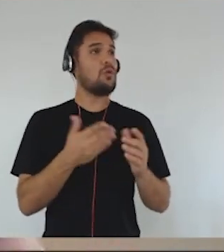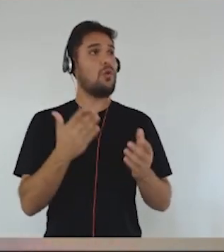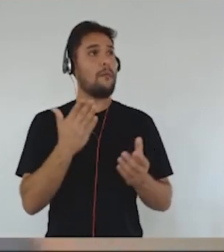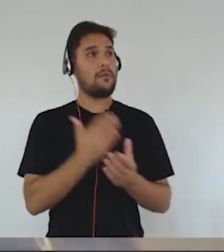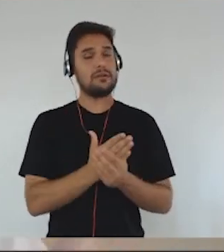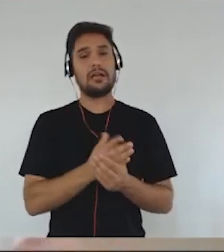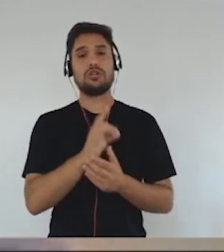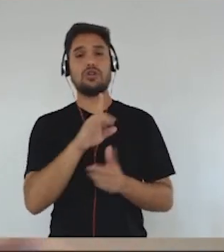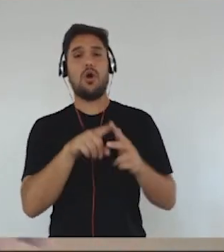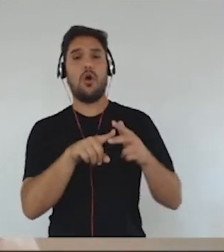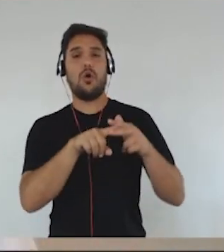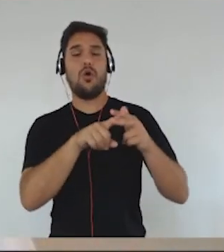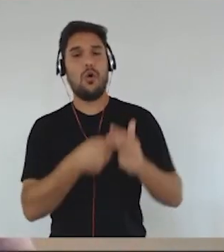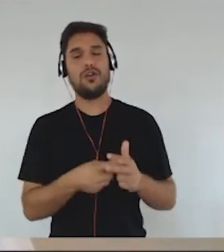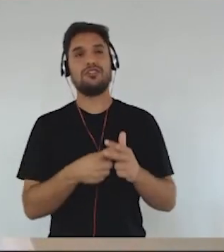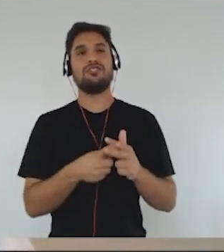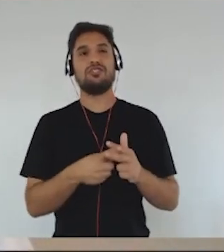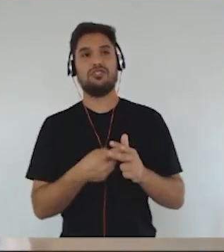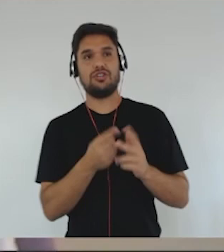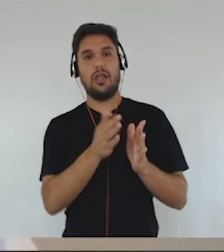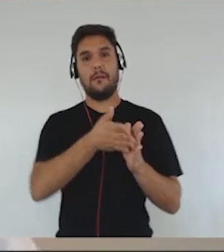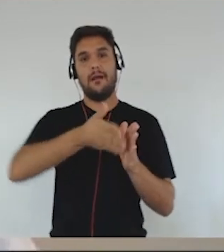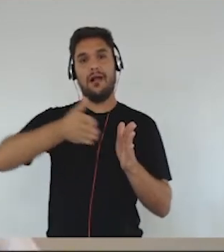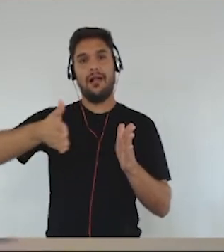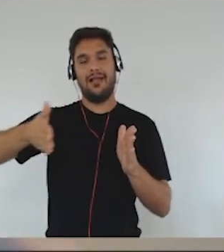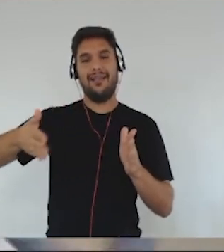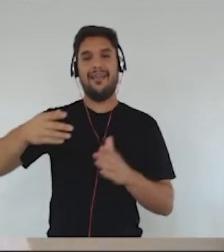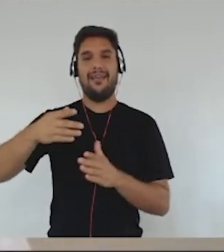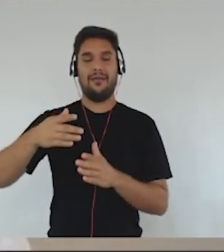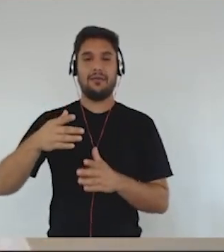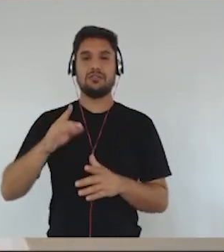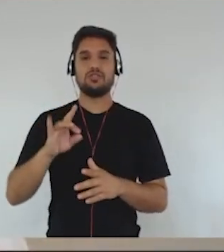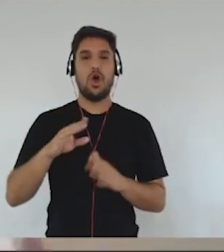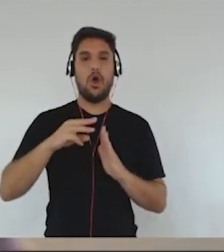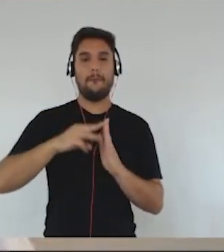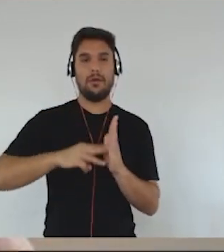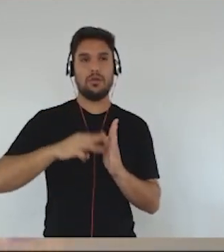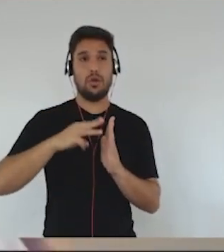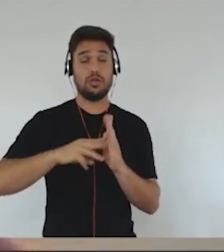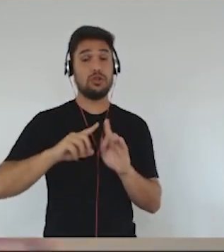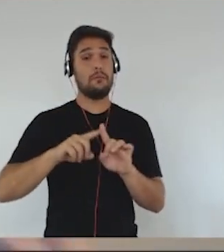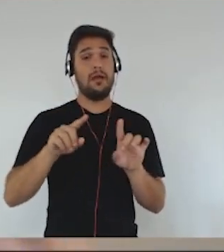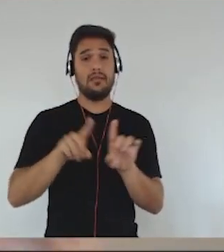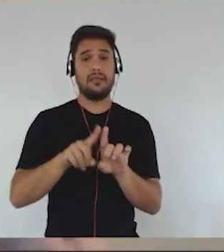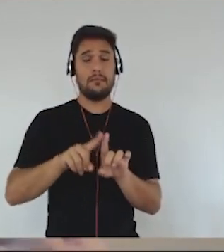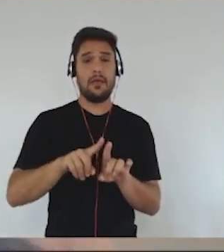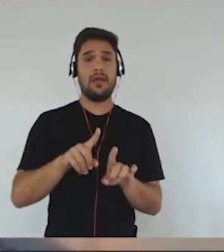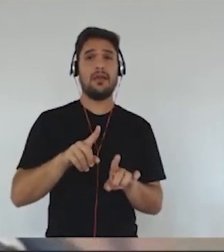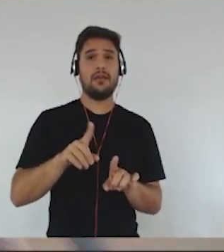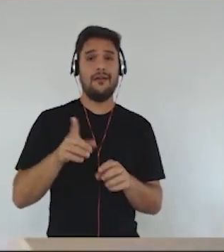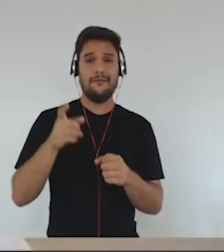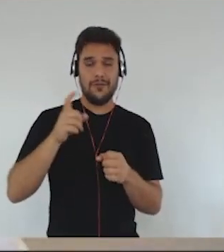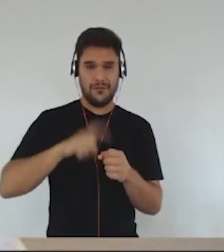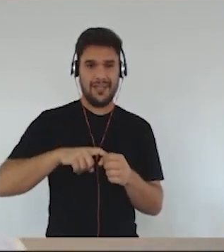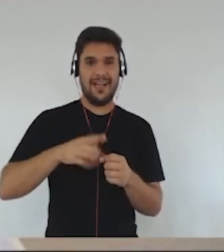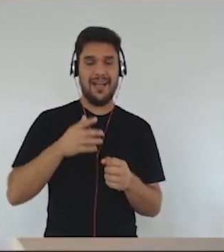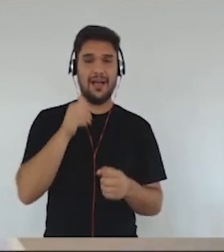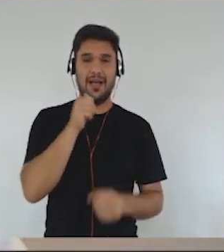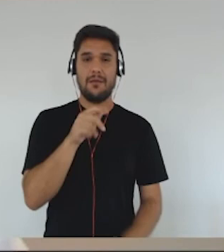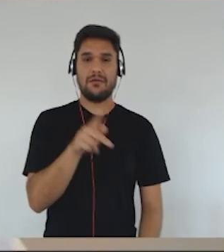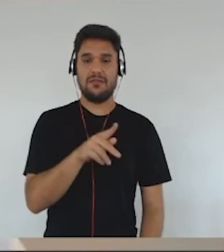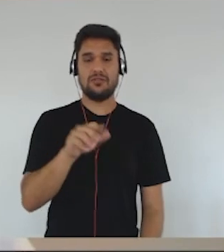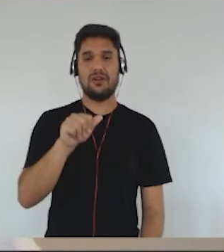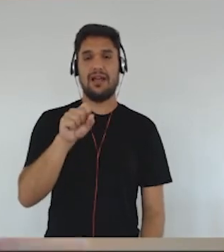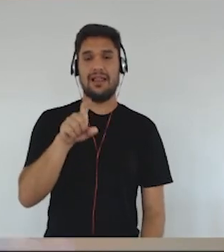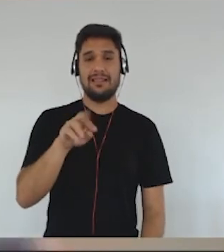só corrigir o fluxo processual, tão somente metodológico, mas voltar naquelas palavras que a professora Alessandra muito